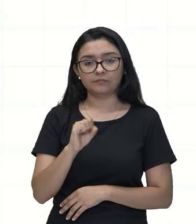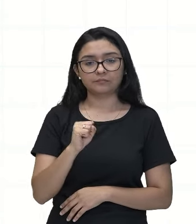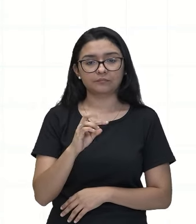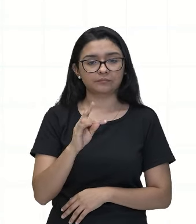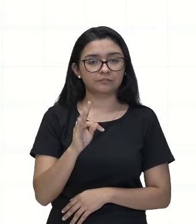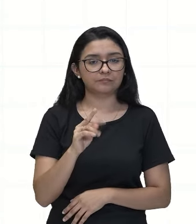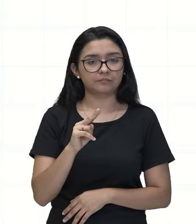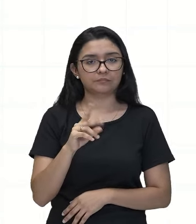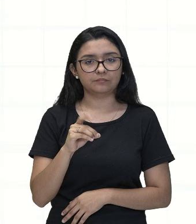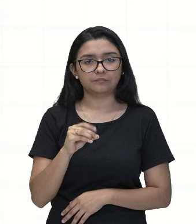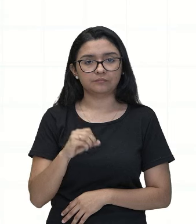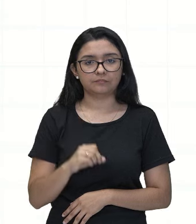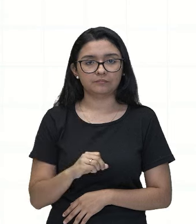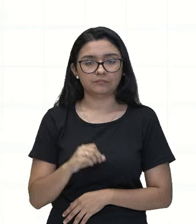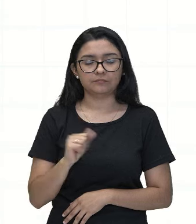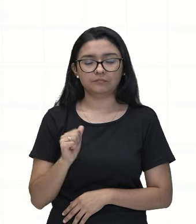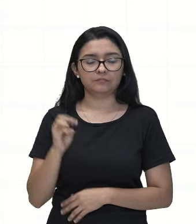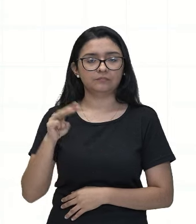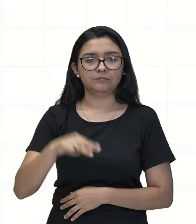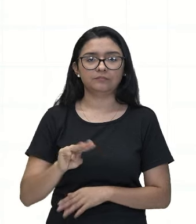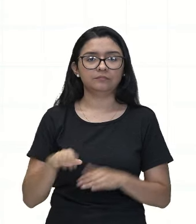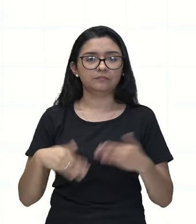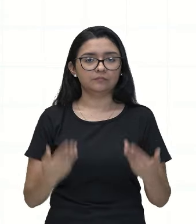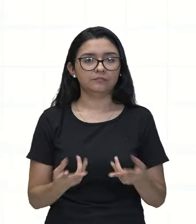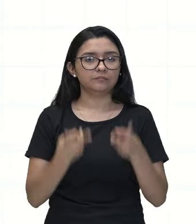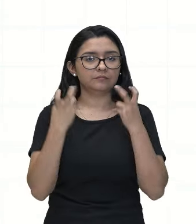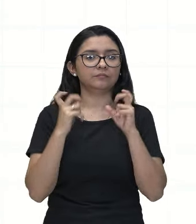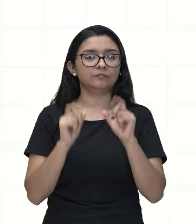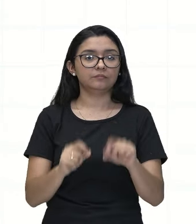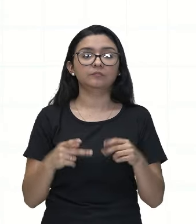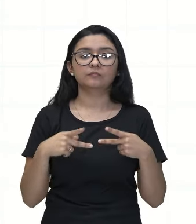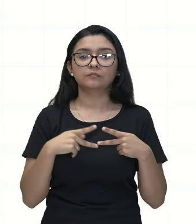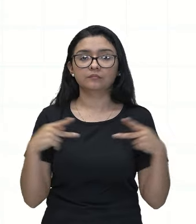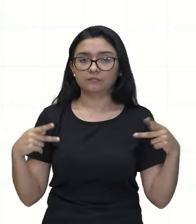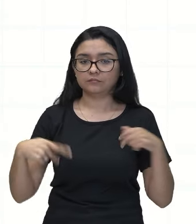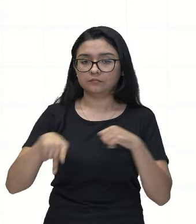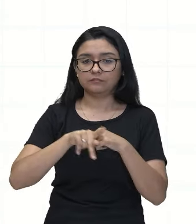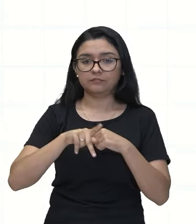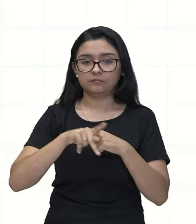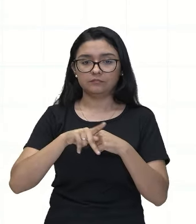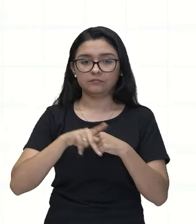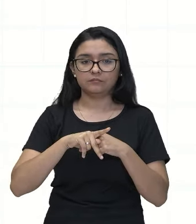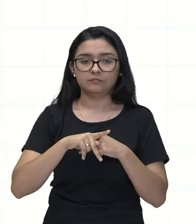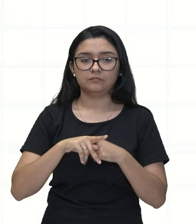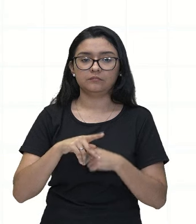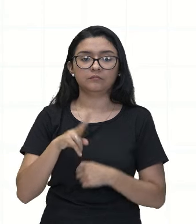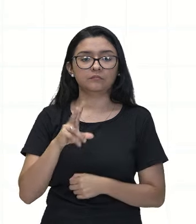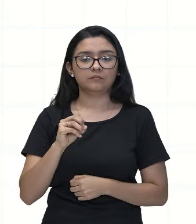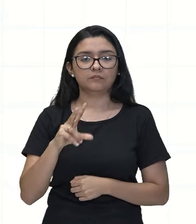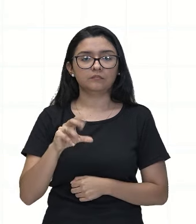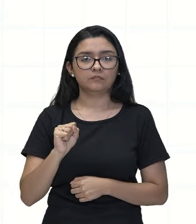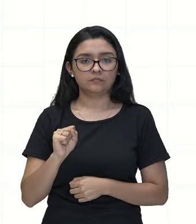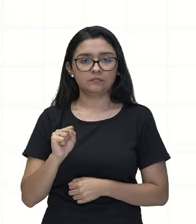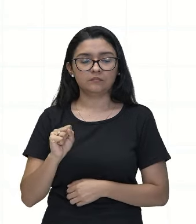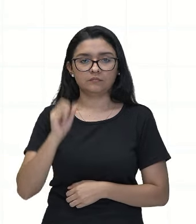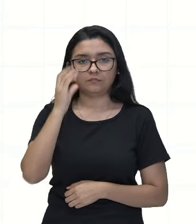aqui tu e ela a gente vai olhar para o pronome o pronome pessoal voz